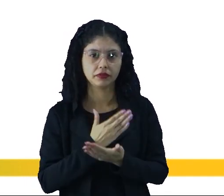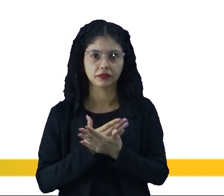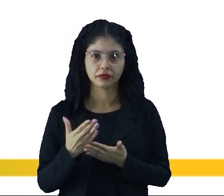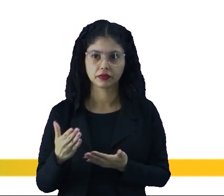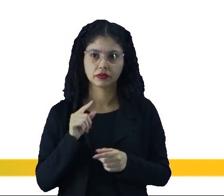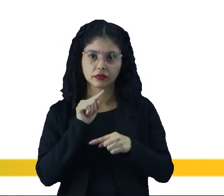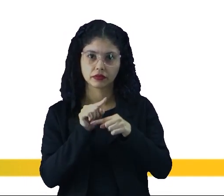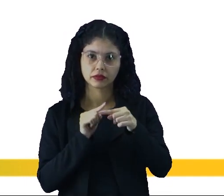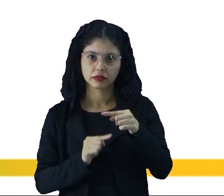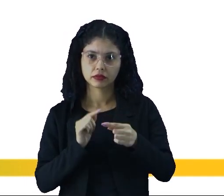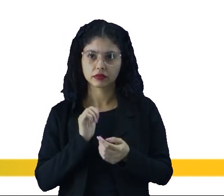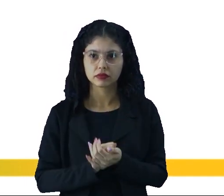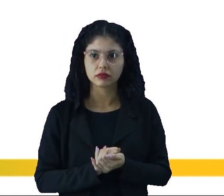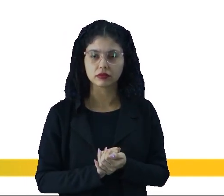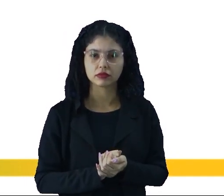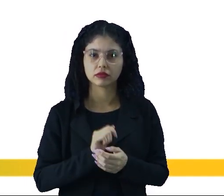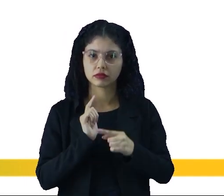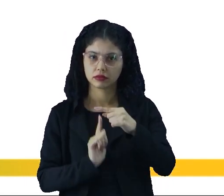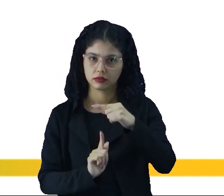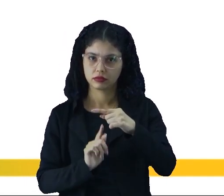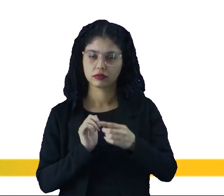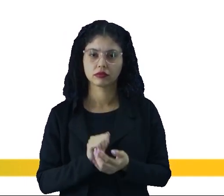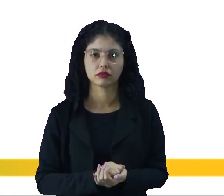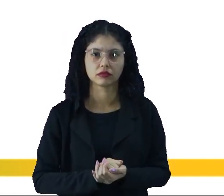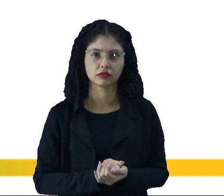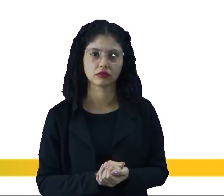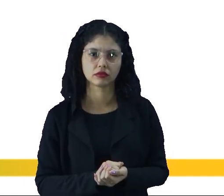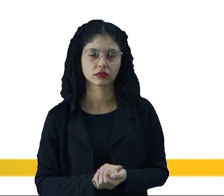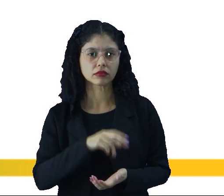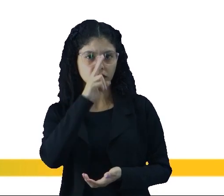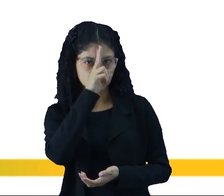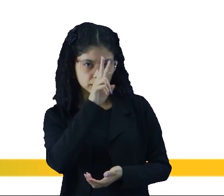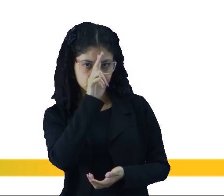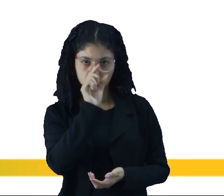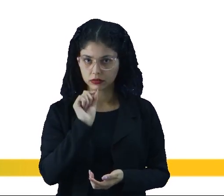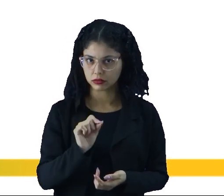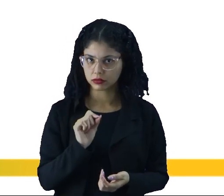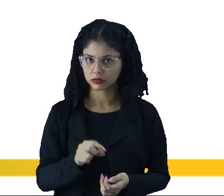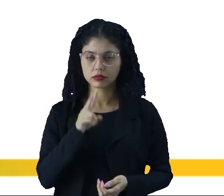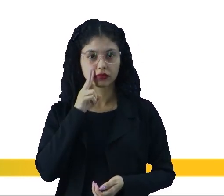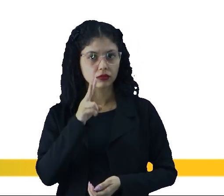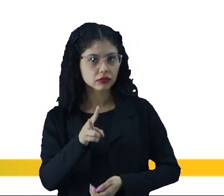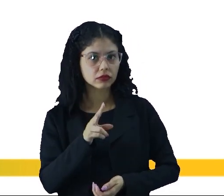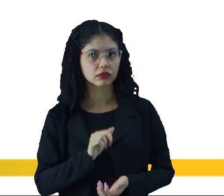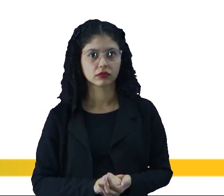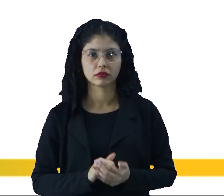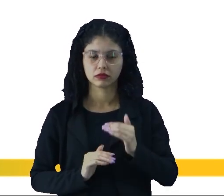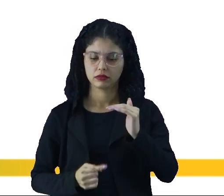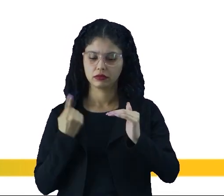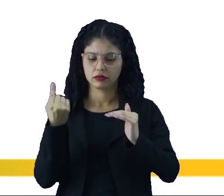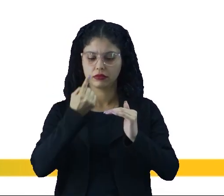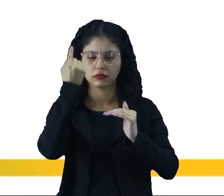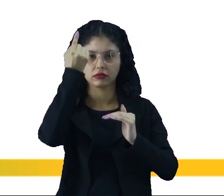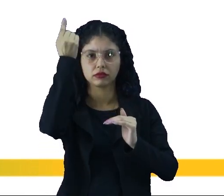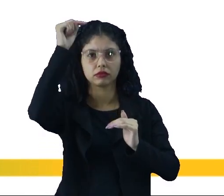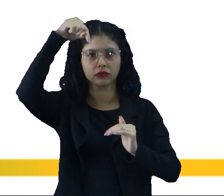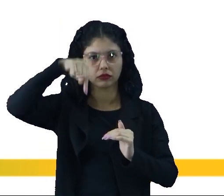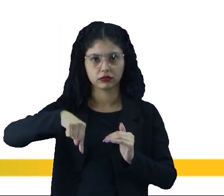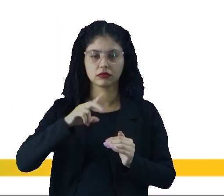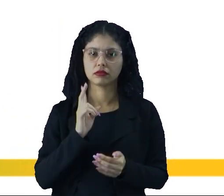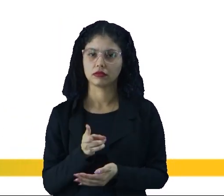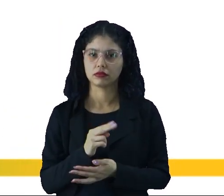inicial dividido para a aceleração da gravidade, para o g. Lembrando que nós vimos que o tempo de subida é o mesmo tempo